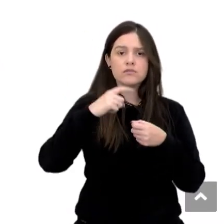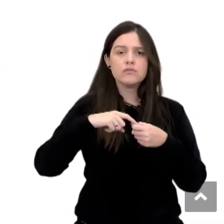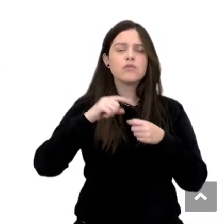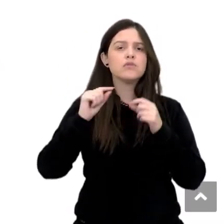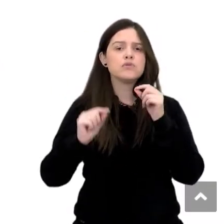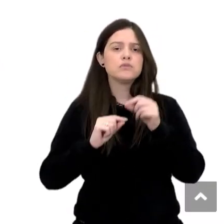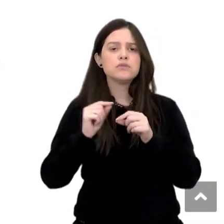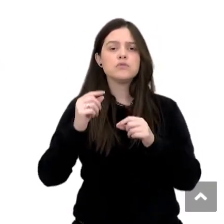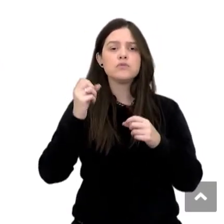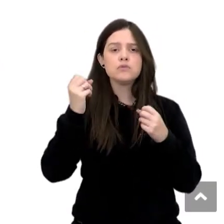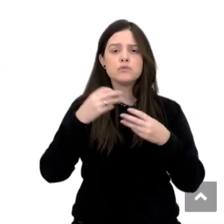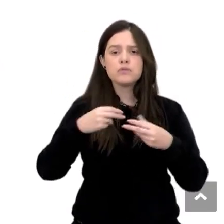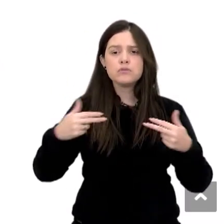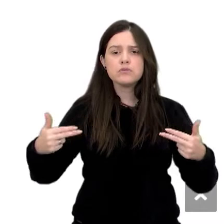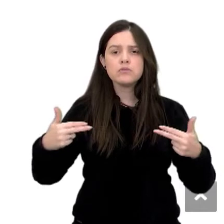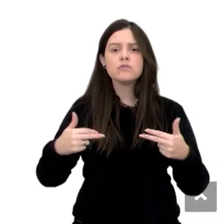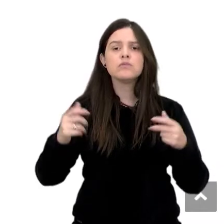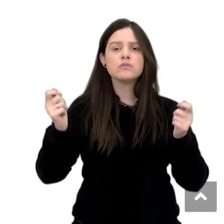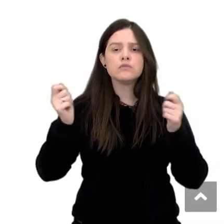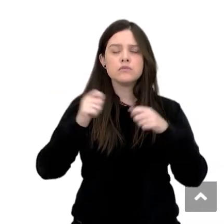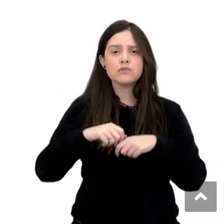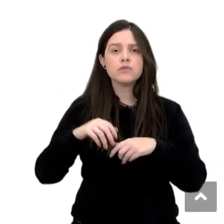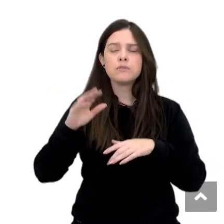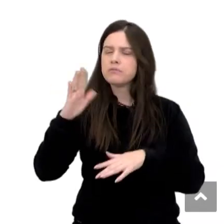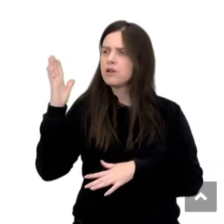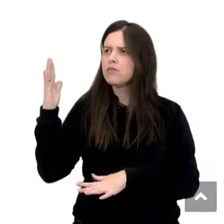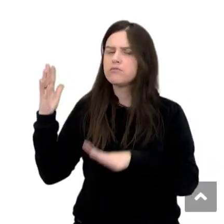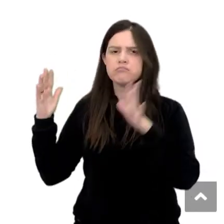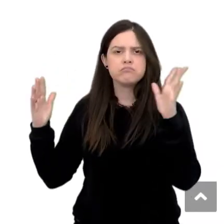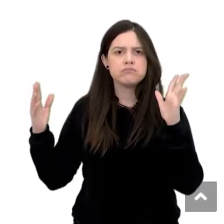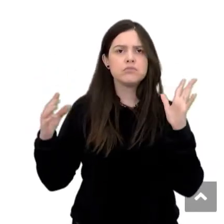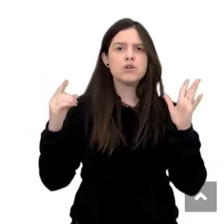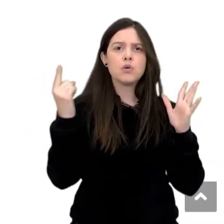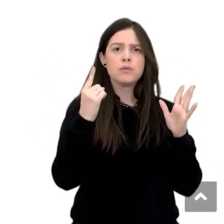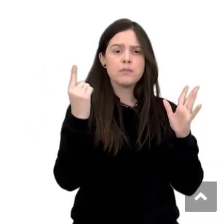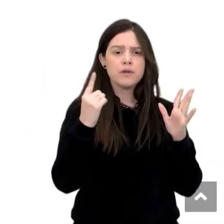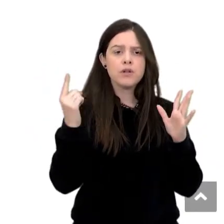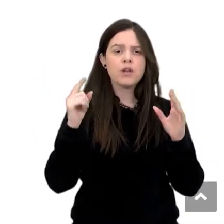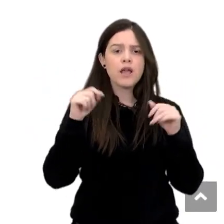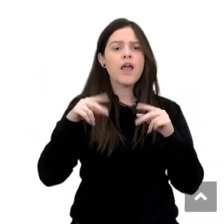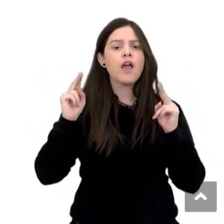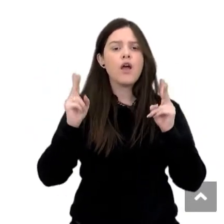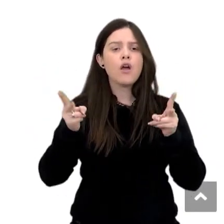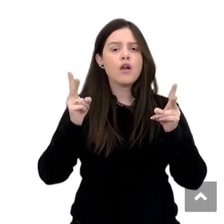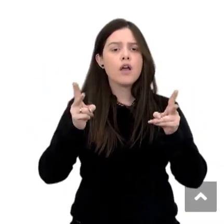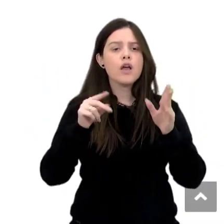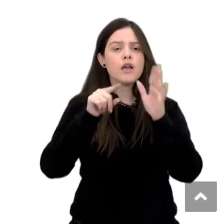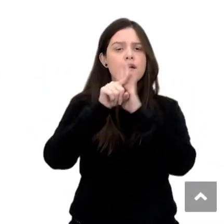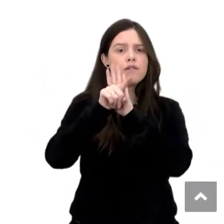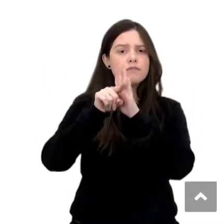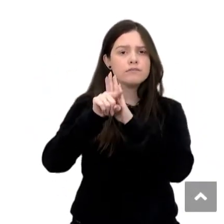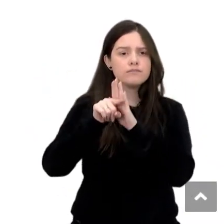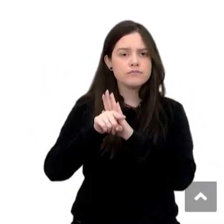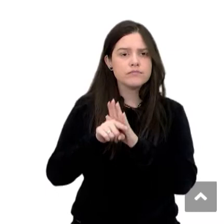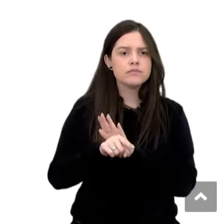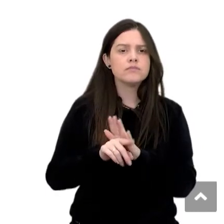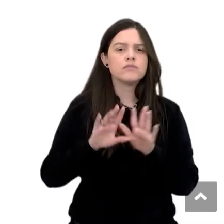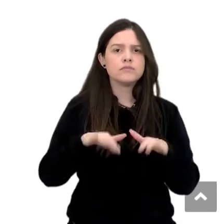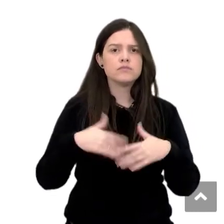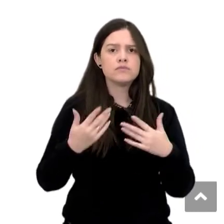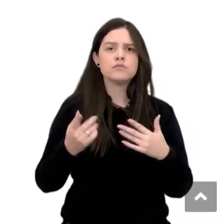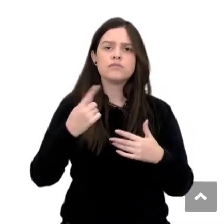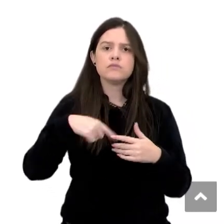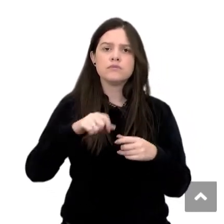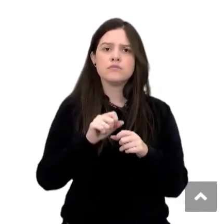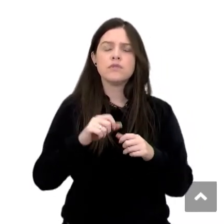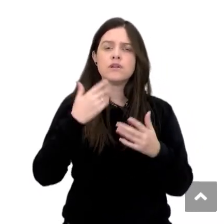usa a energia do solo para climatizar seus ambientes. Um feito inédito é continuidade de uma pesquisa inovadora realizada na